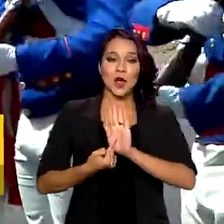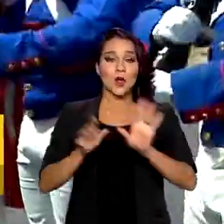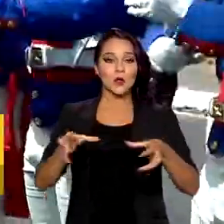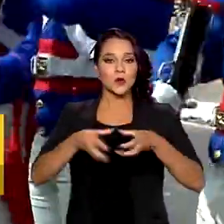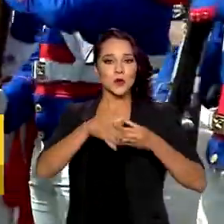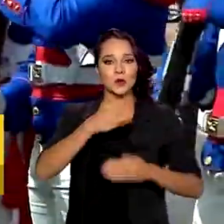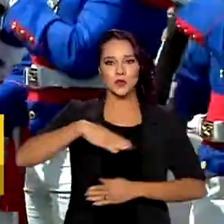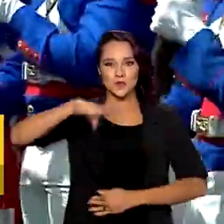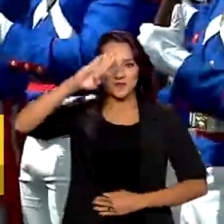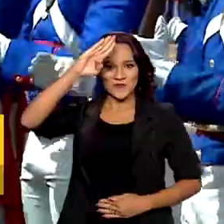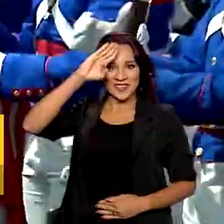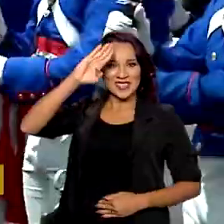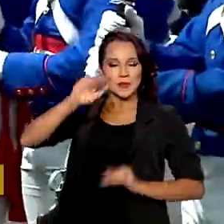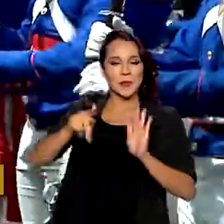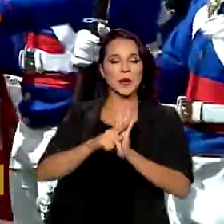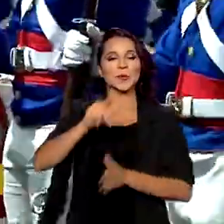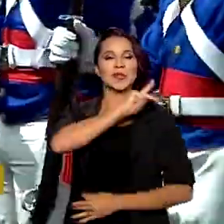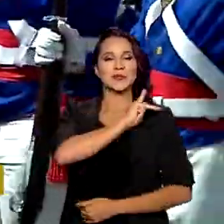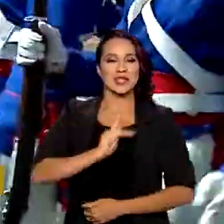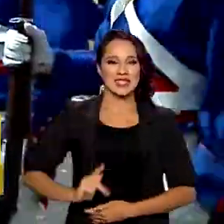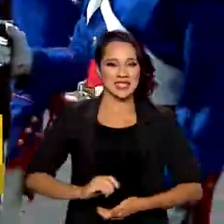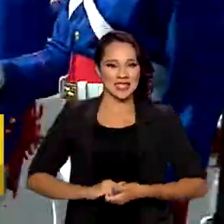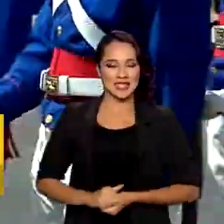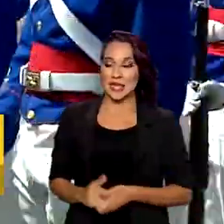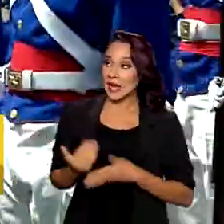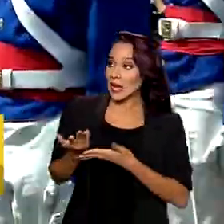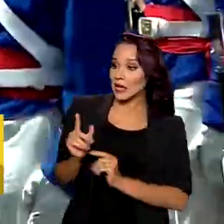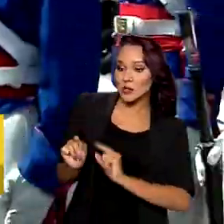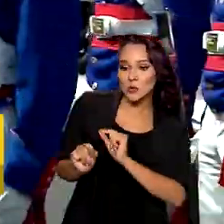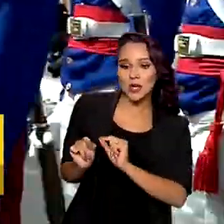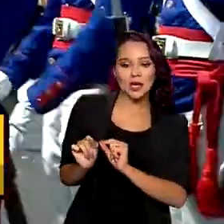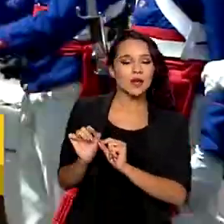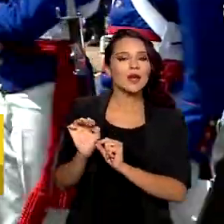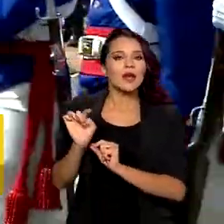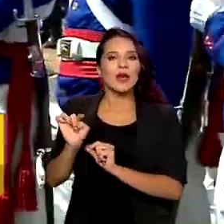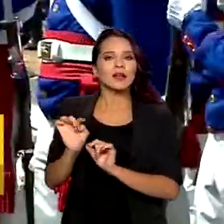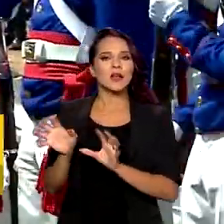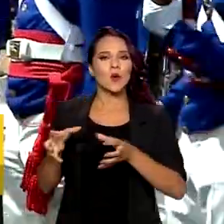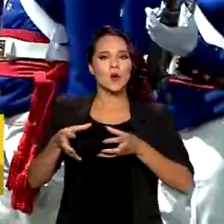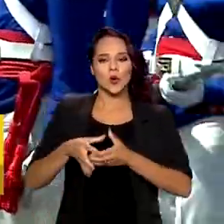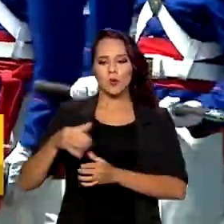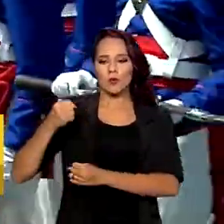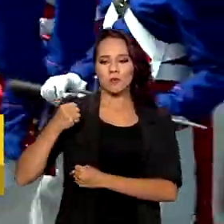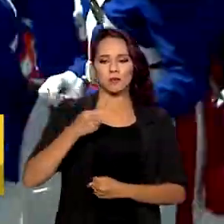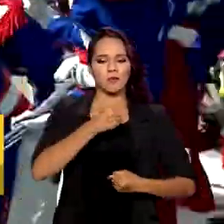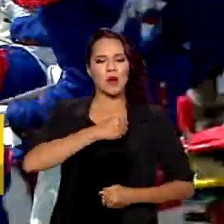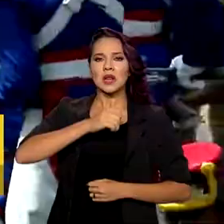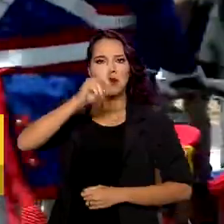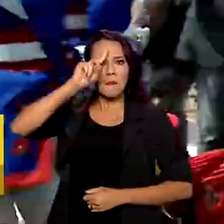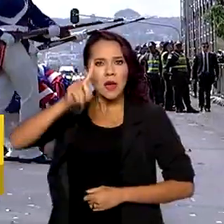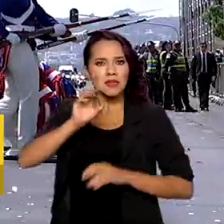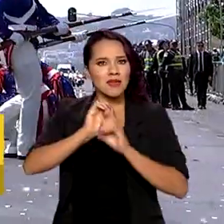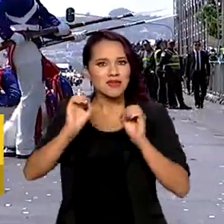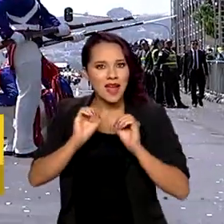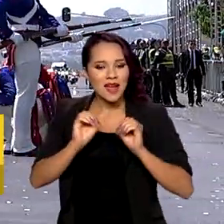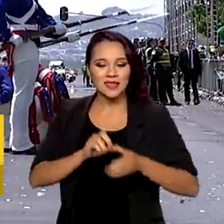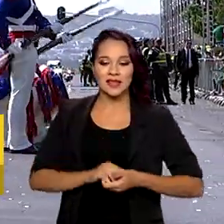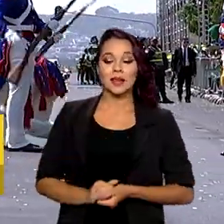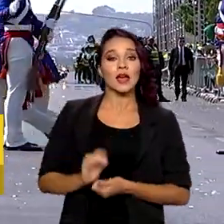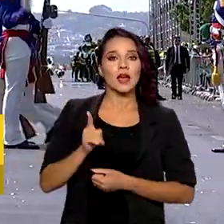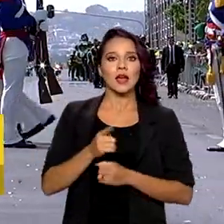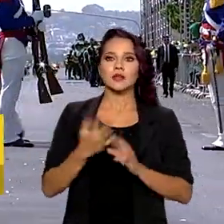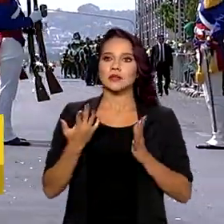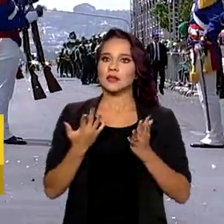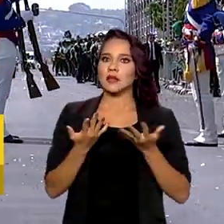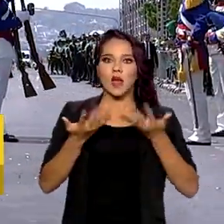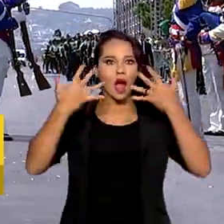guarda presidencial, que, então, eles fazem uma ordem unida sem comando, né, então, é